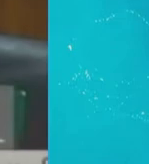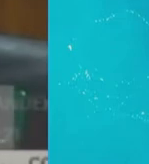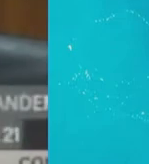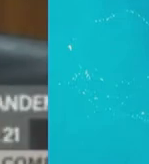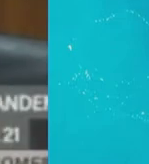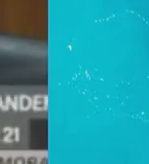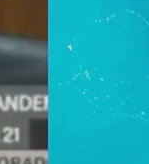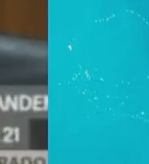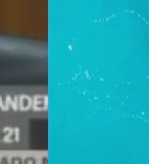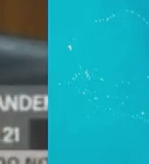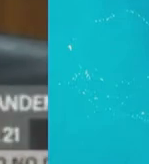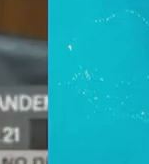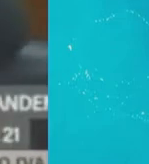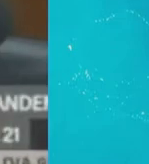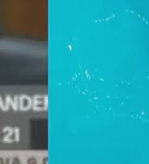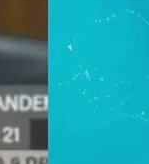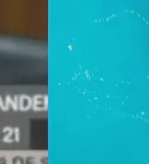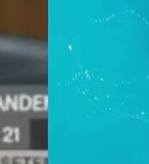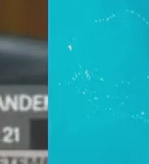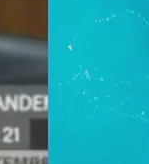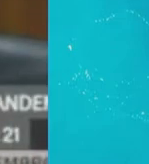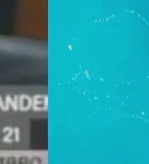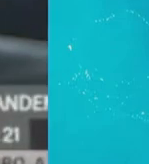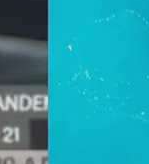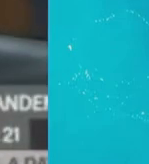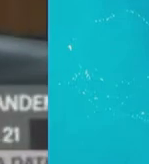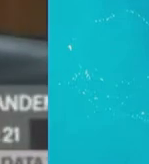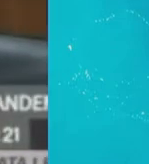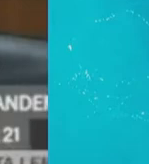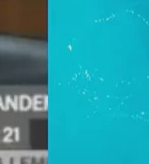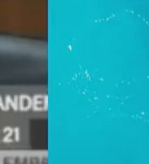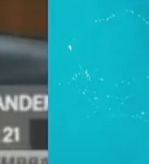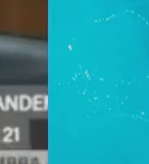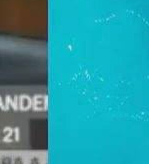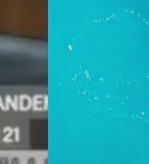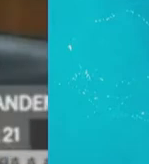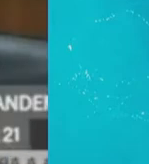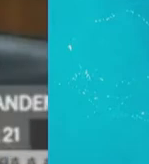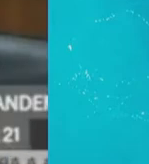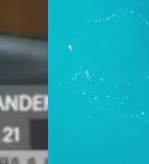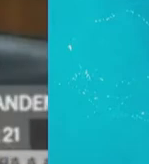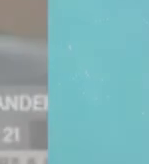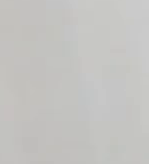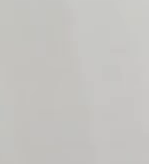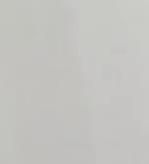não comprou, não gastou um real com essa picaretagem de vocês. Muito obrigado.